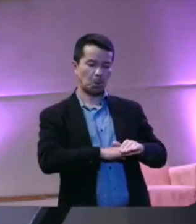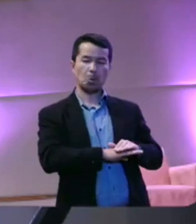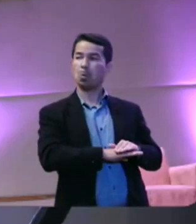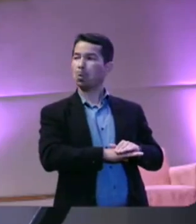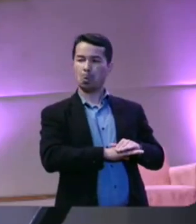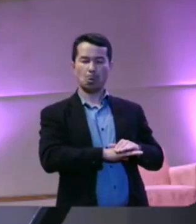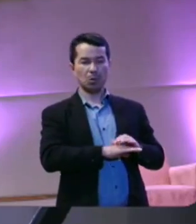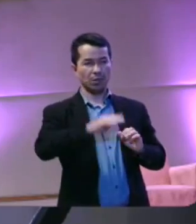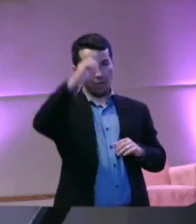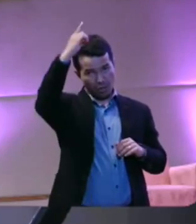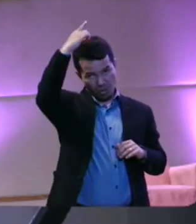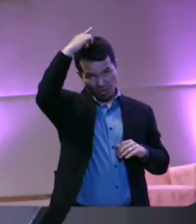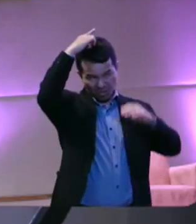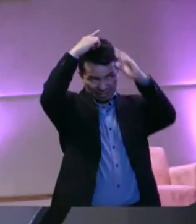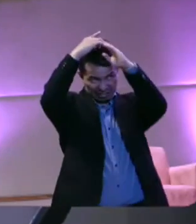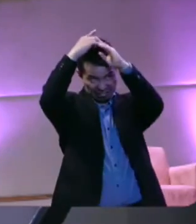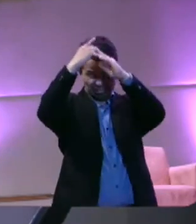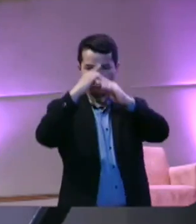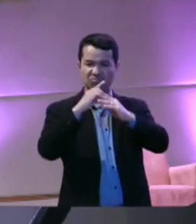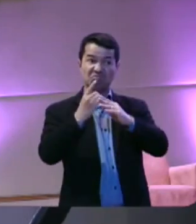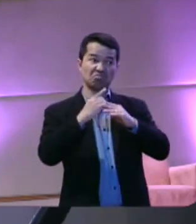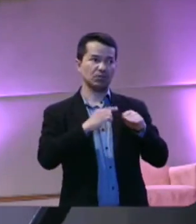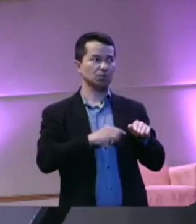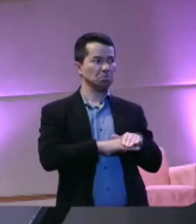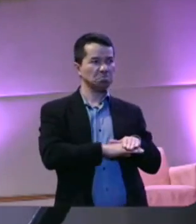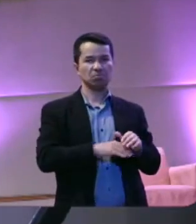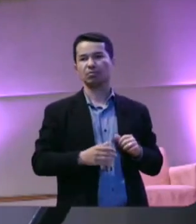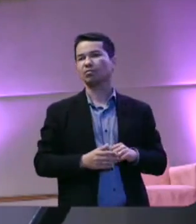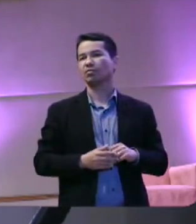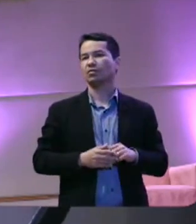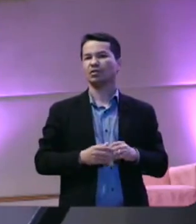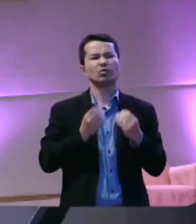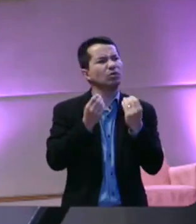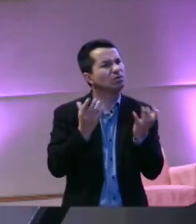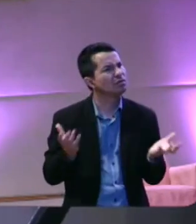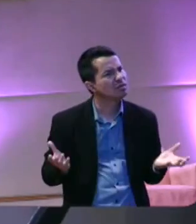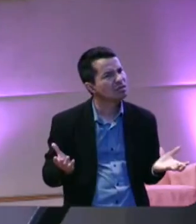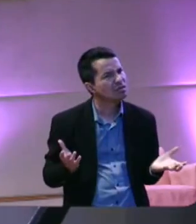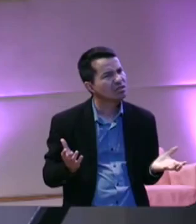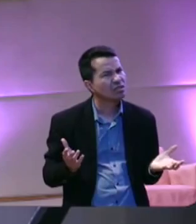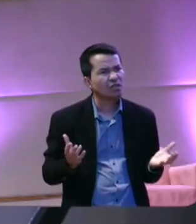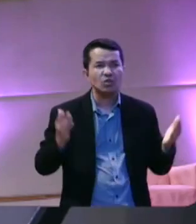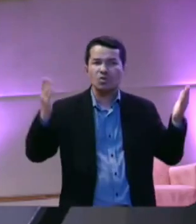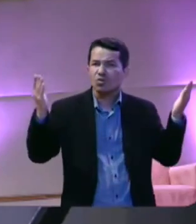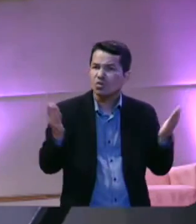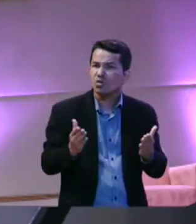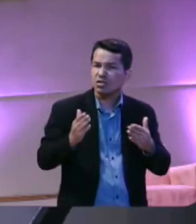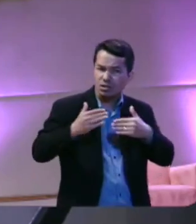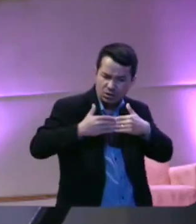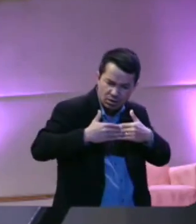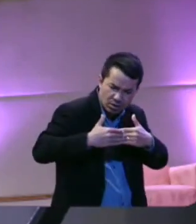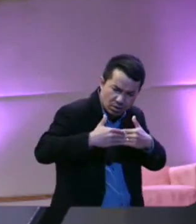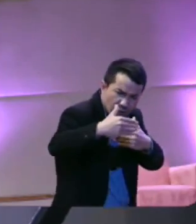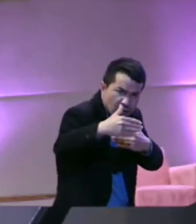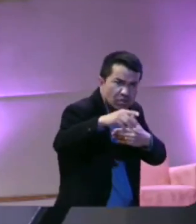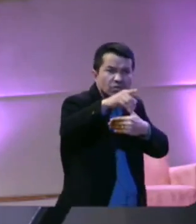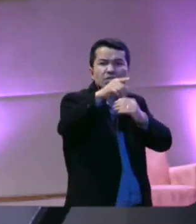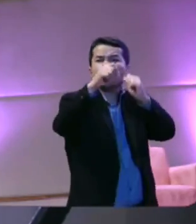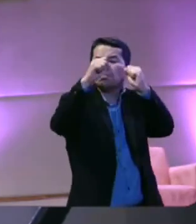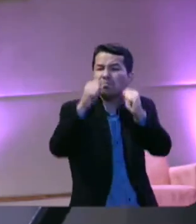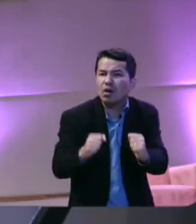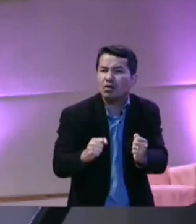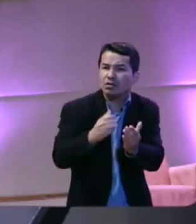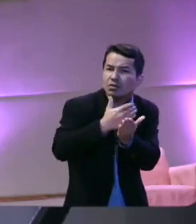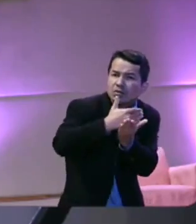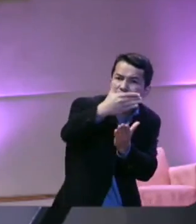identifica com esses sintomas da falta de sensibilidade, mas que hoje você quer uma segunda oportunidade. Essa palavra também é para